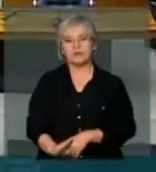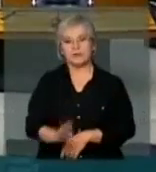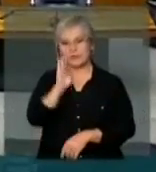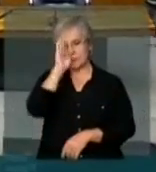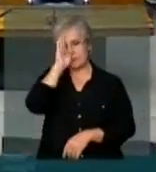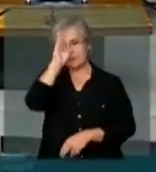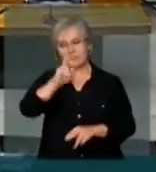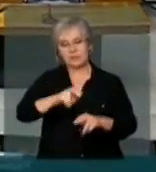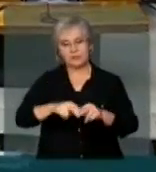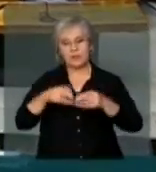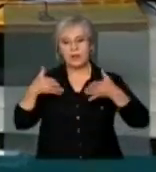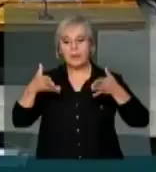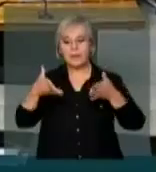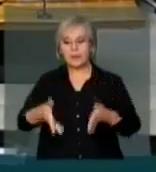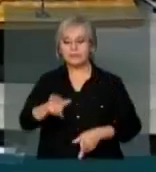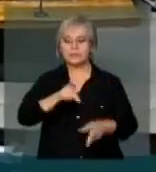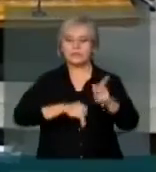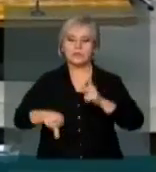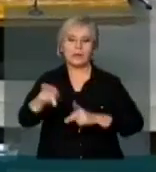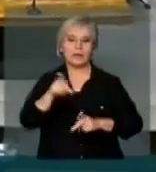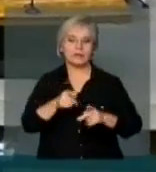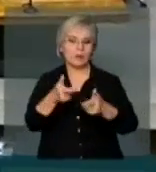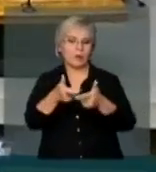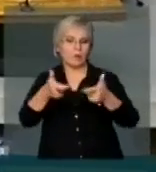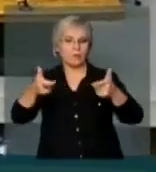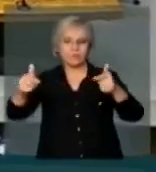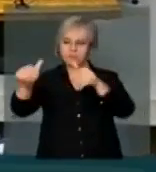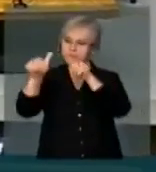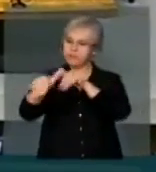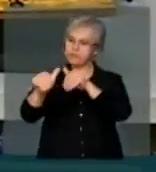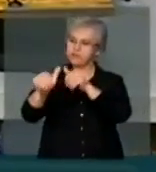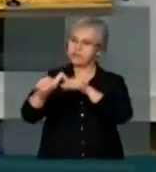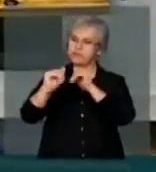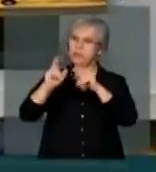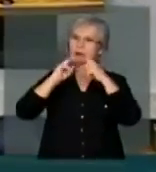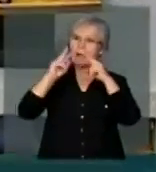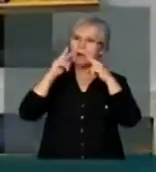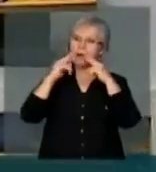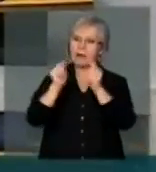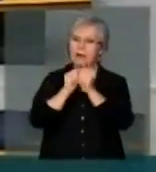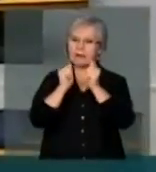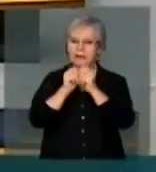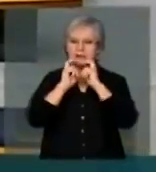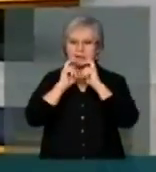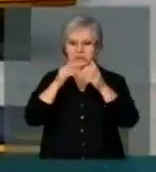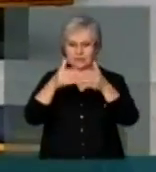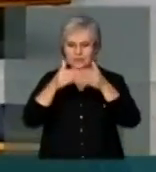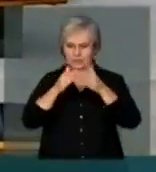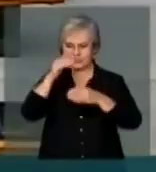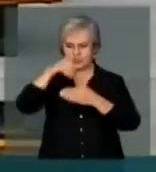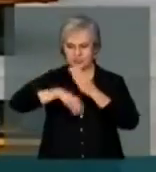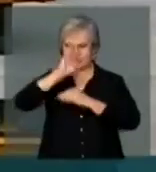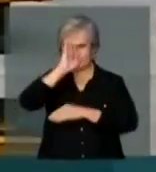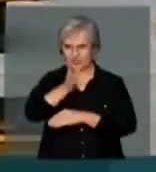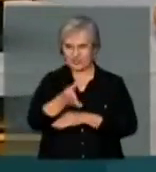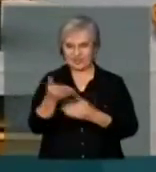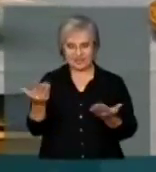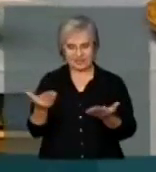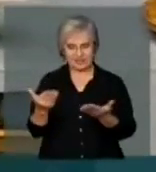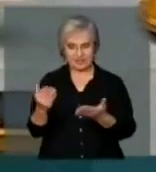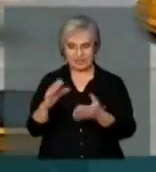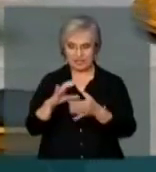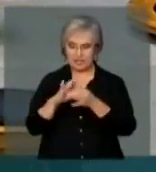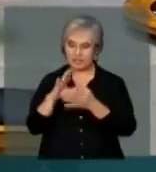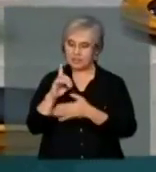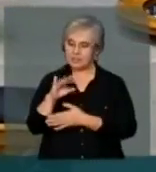principalmente pela participação popular com grandes manifestações nas ruas pelas diretas já, e que a democracia está